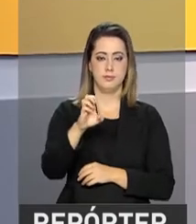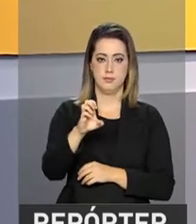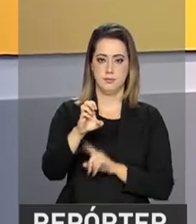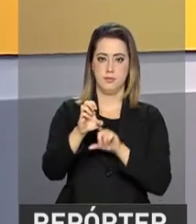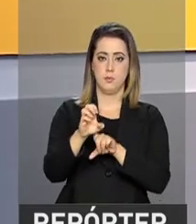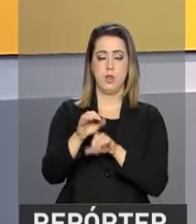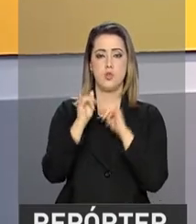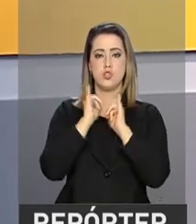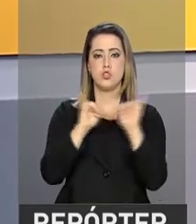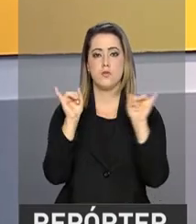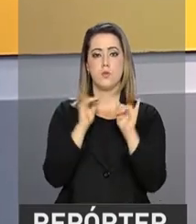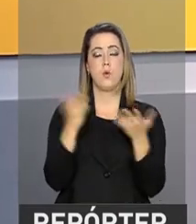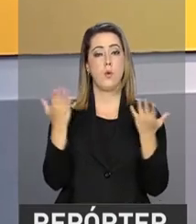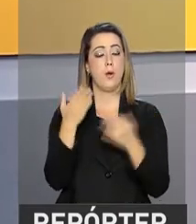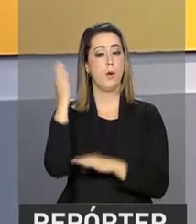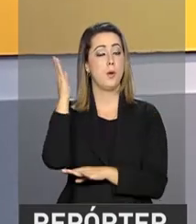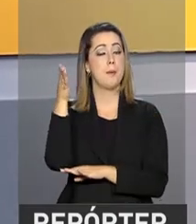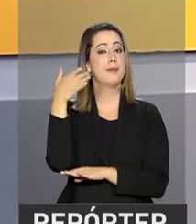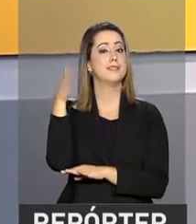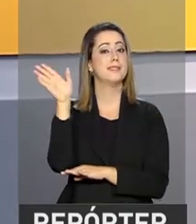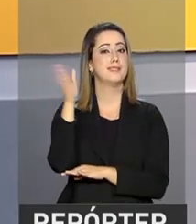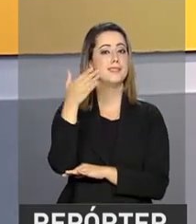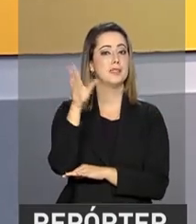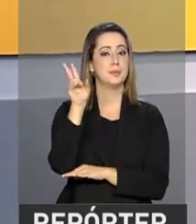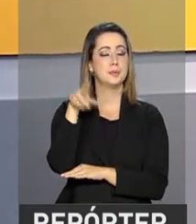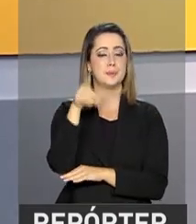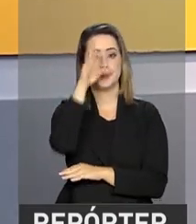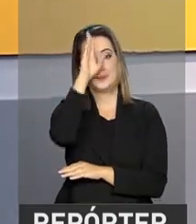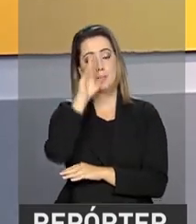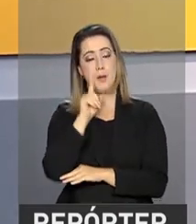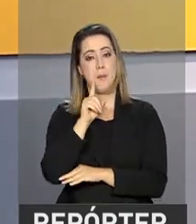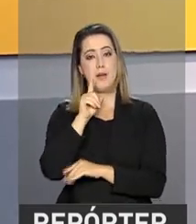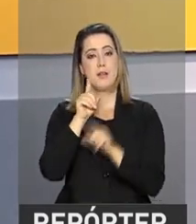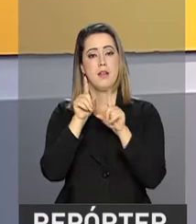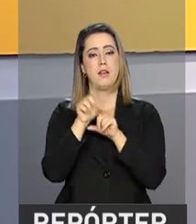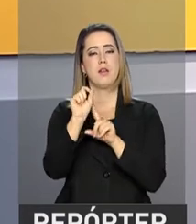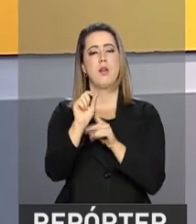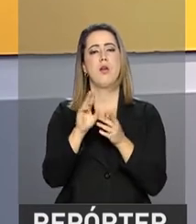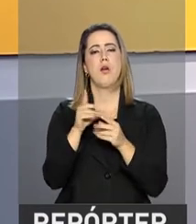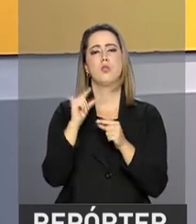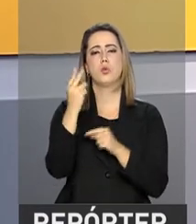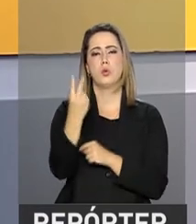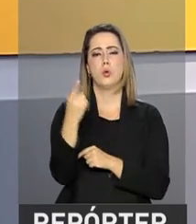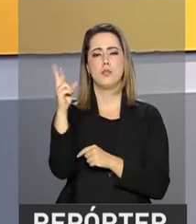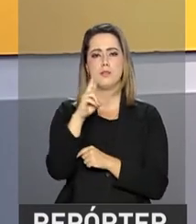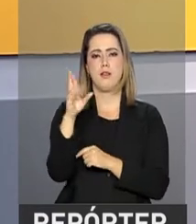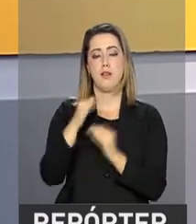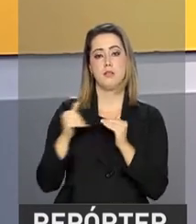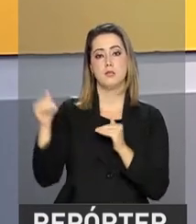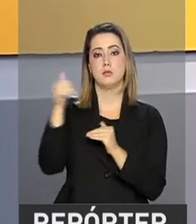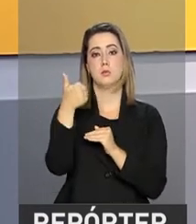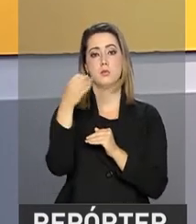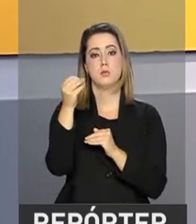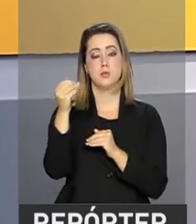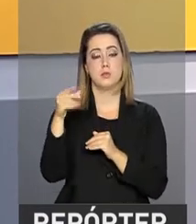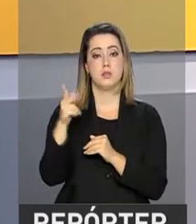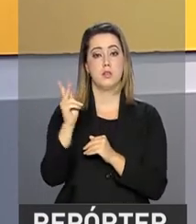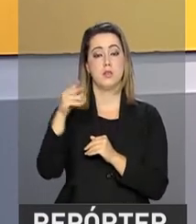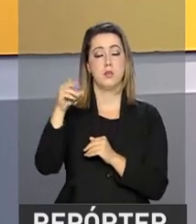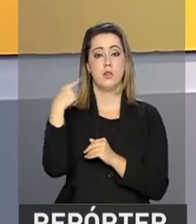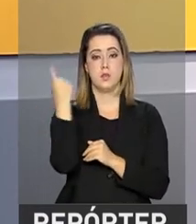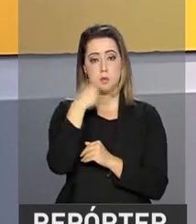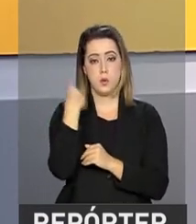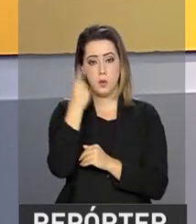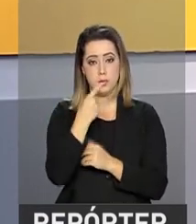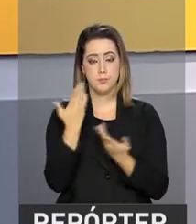divulgou que a bandeira para o mês de setembro será amarela com acréscimo de 2 reais a cada 100 kilowatts hora de consumo em